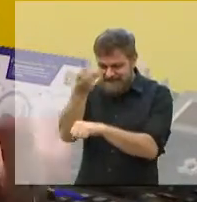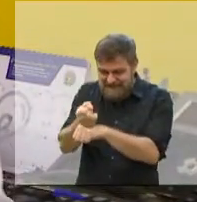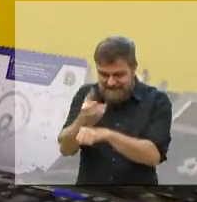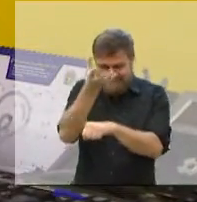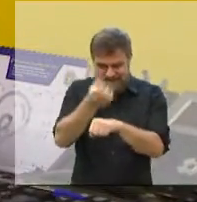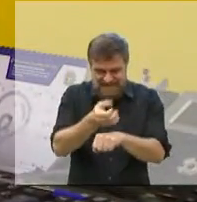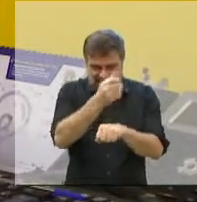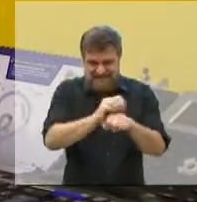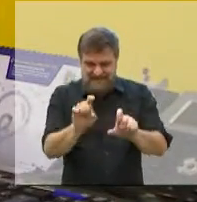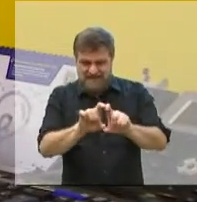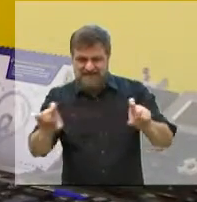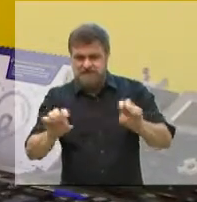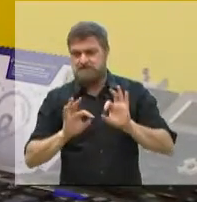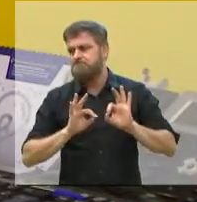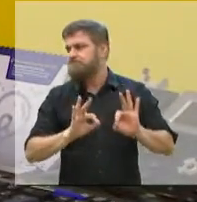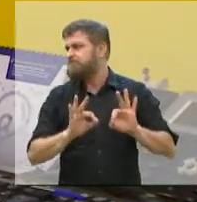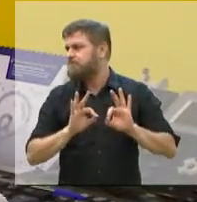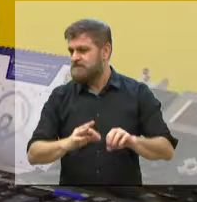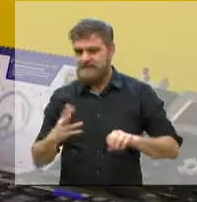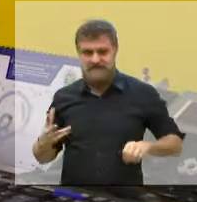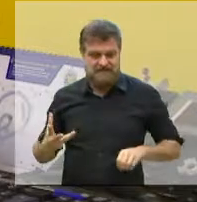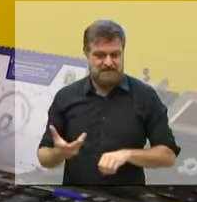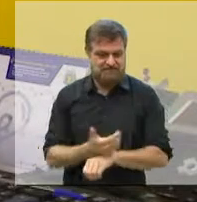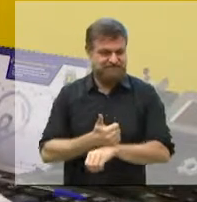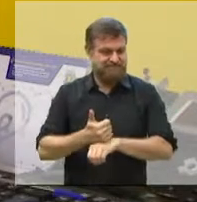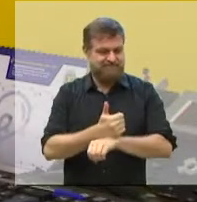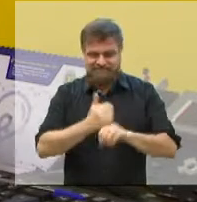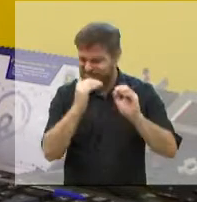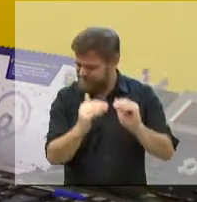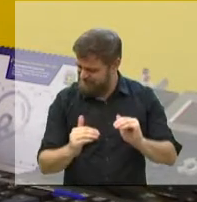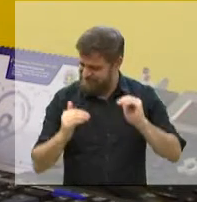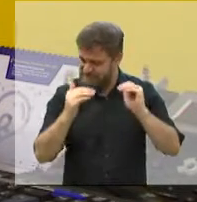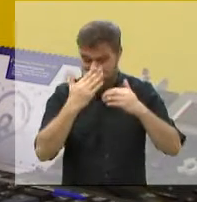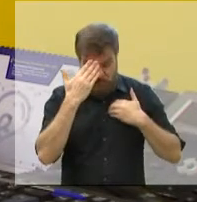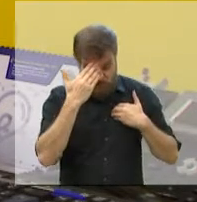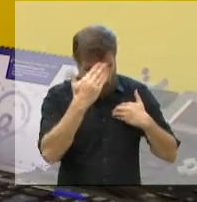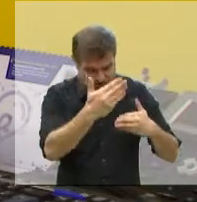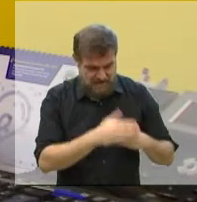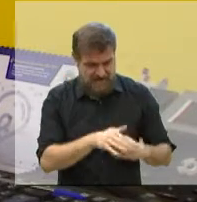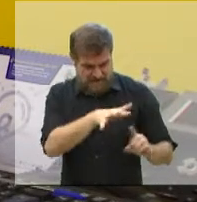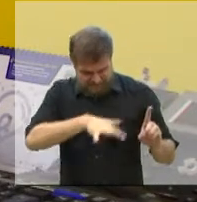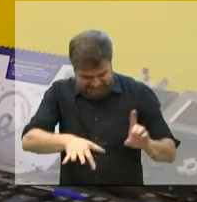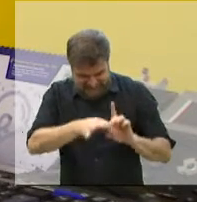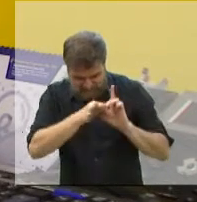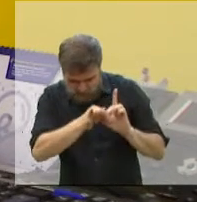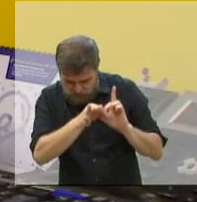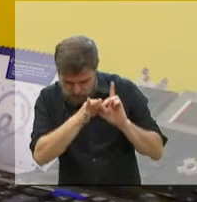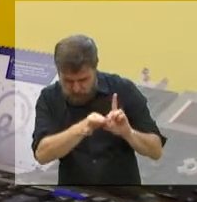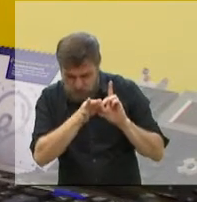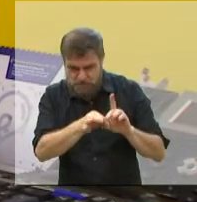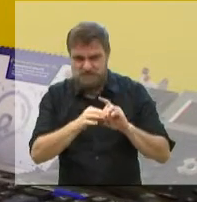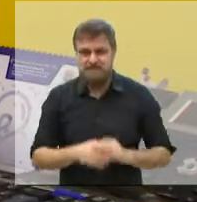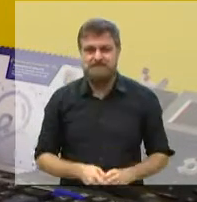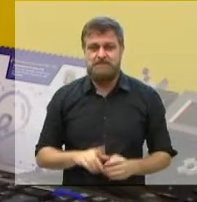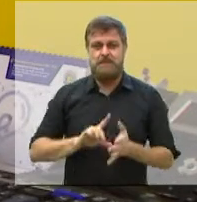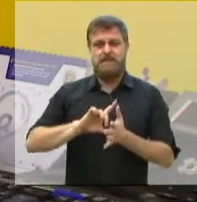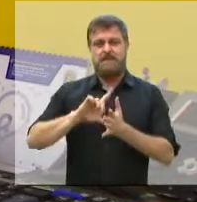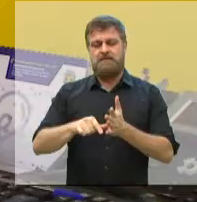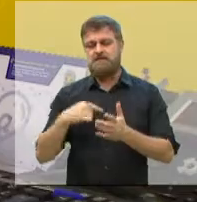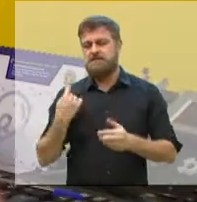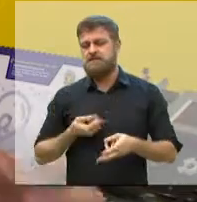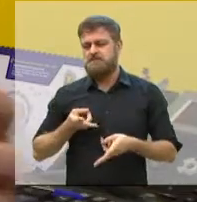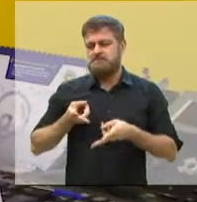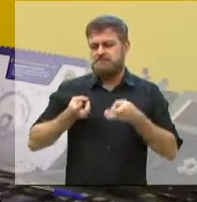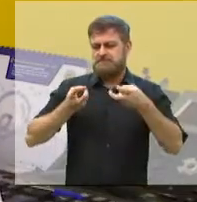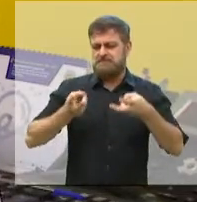lá, pegam uma fala e fica um negócio fantástico. Então, obrigado aí por você estar junto comigo lá. E depois que a gente começa a